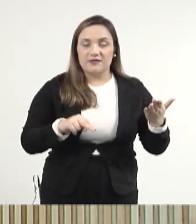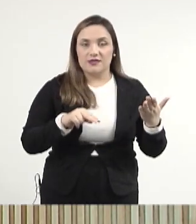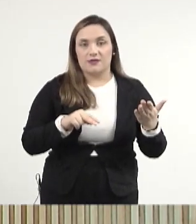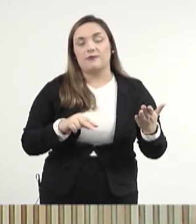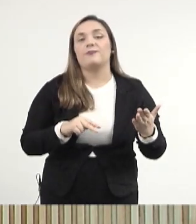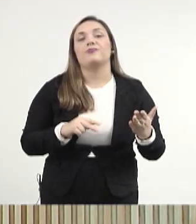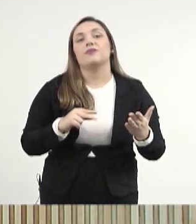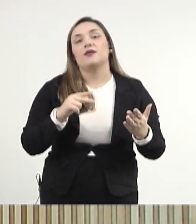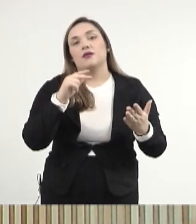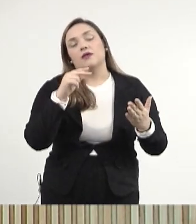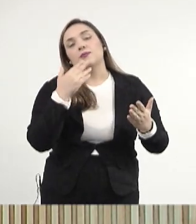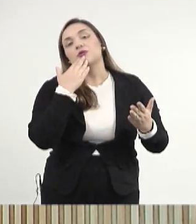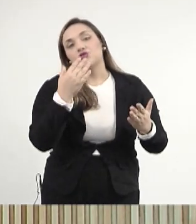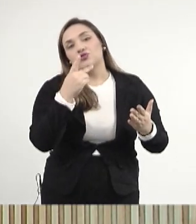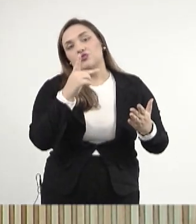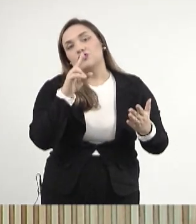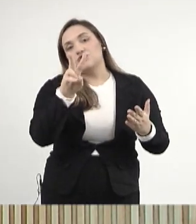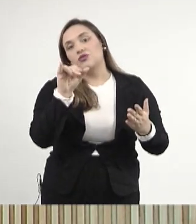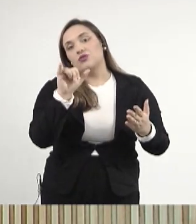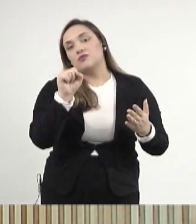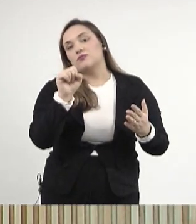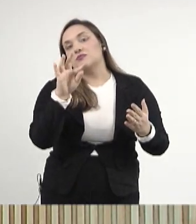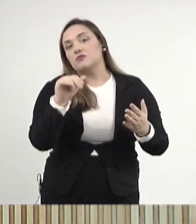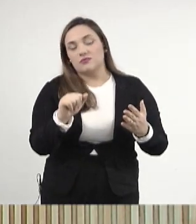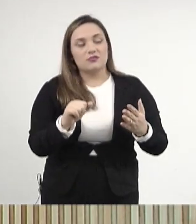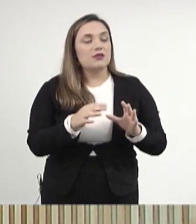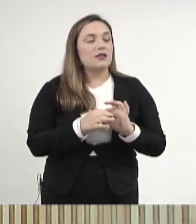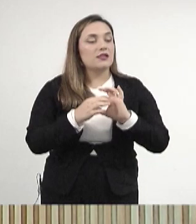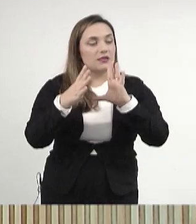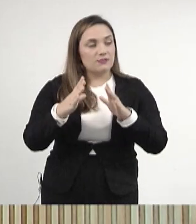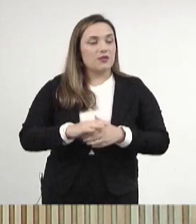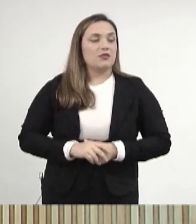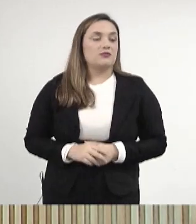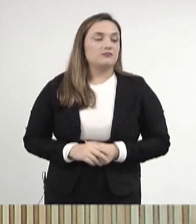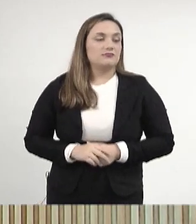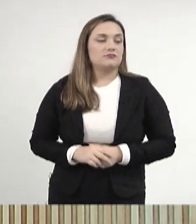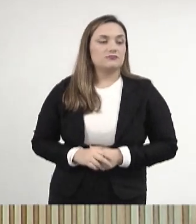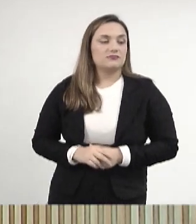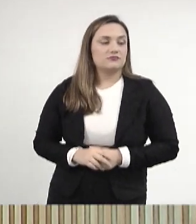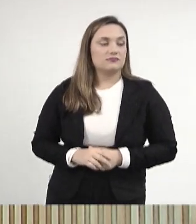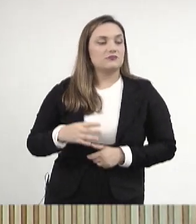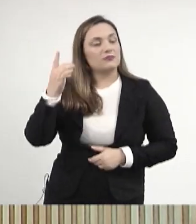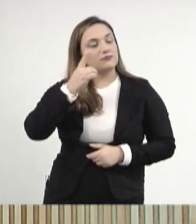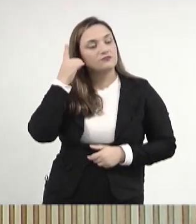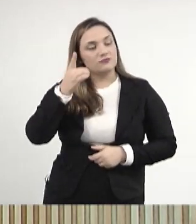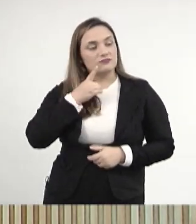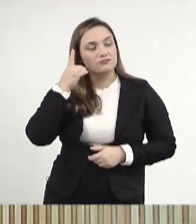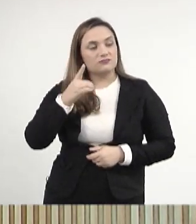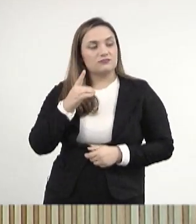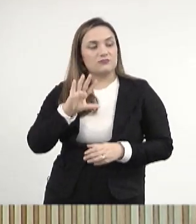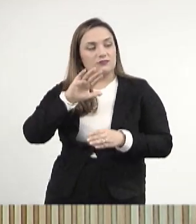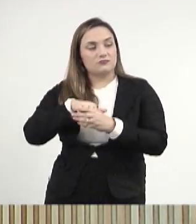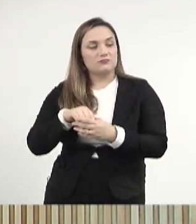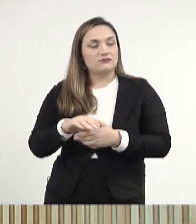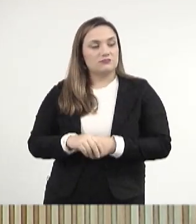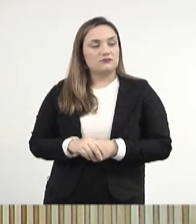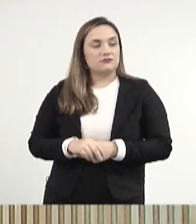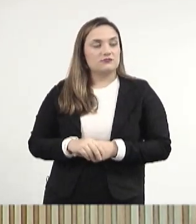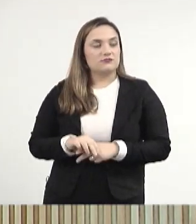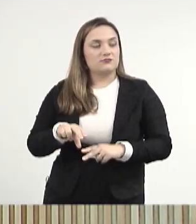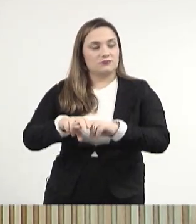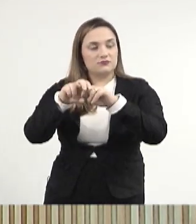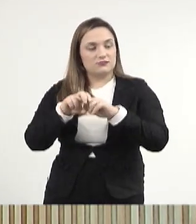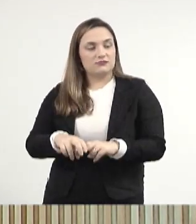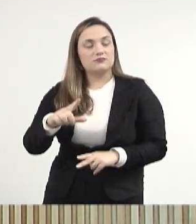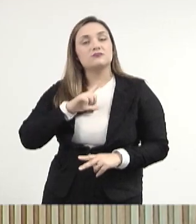pedido de vista. Esse pedido de vista ele foi concedido depois da votação pelos deputados estaduais. Então, na prática,